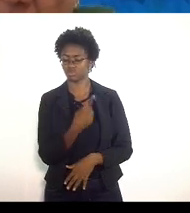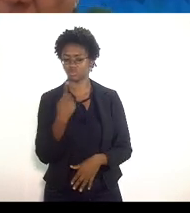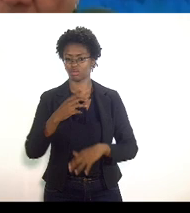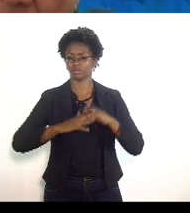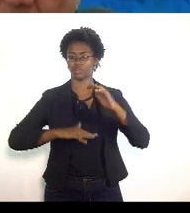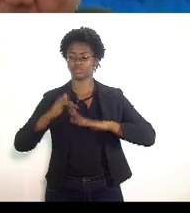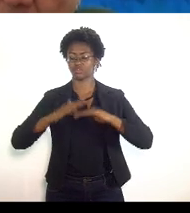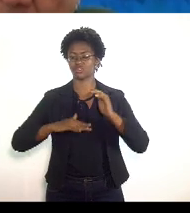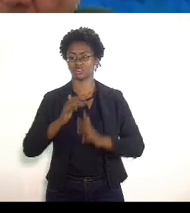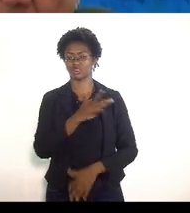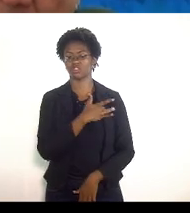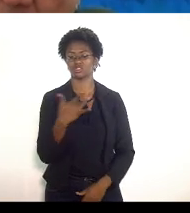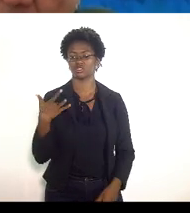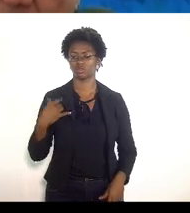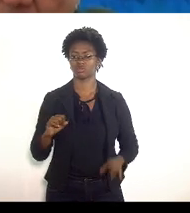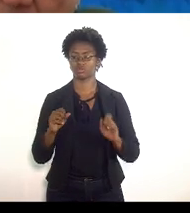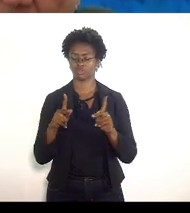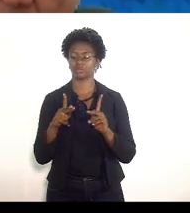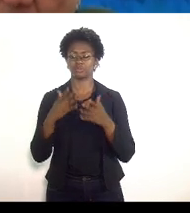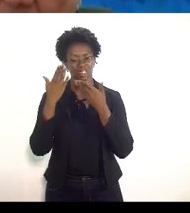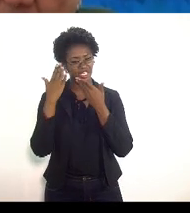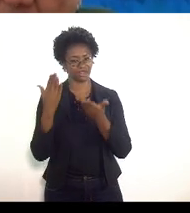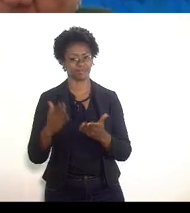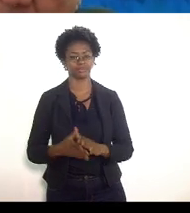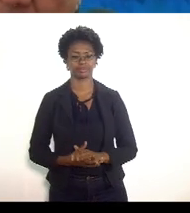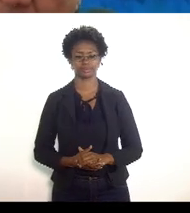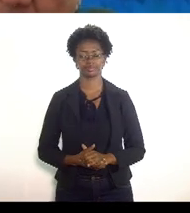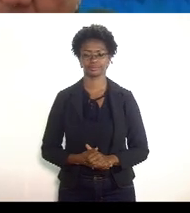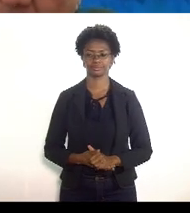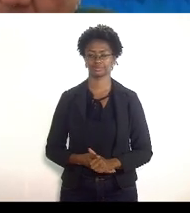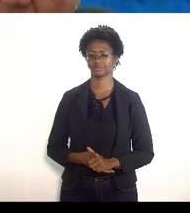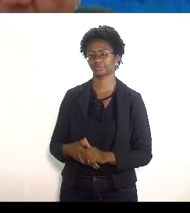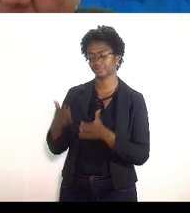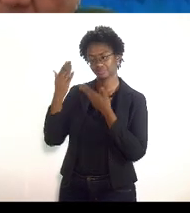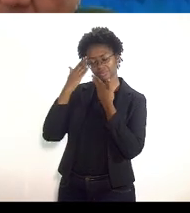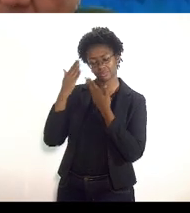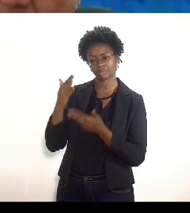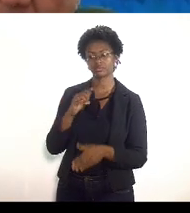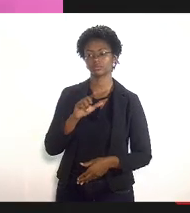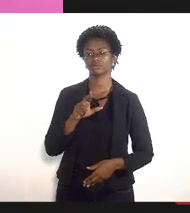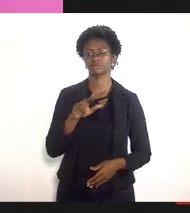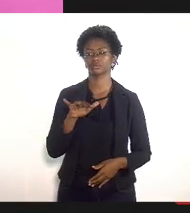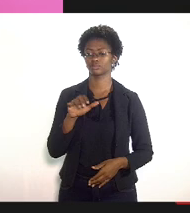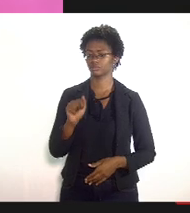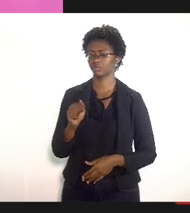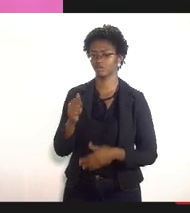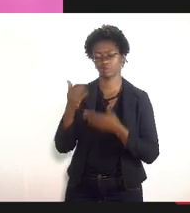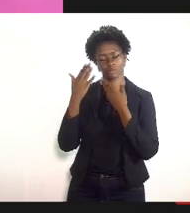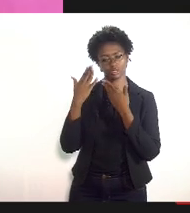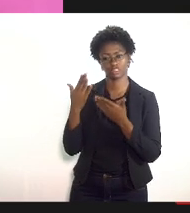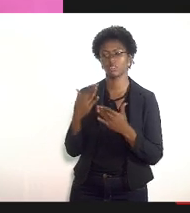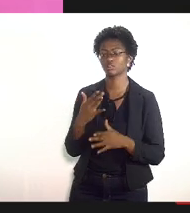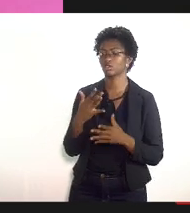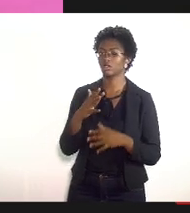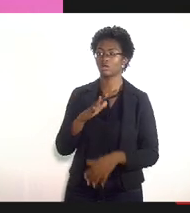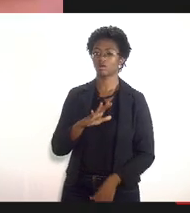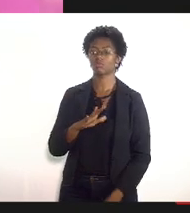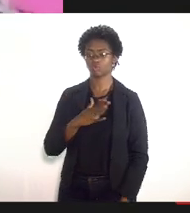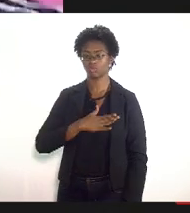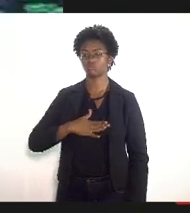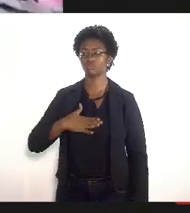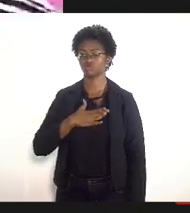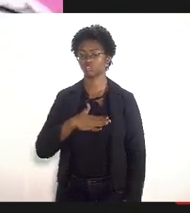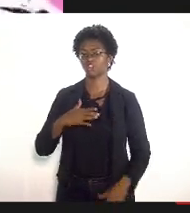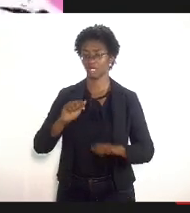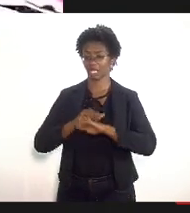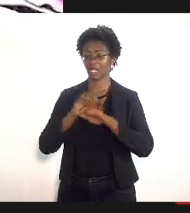de saúde, né, nessa luta. Muito obrigado, Lúcia Pádua. Muito coerente a sua fala e muito clara,